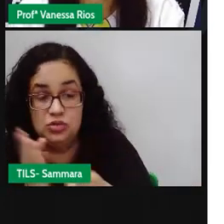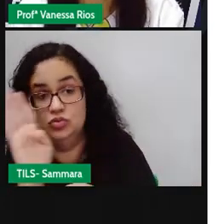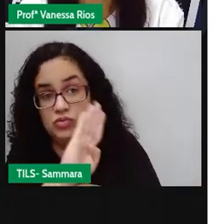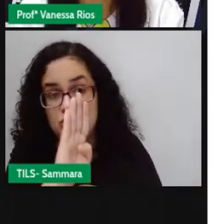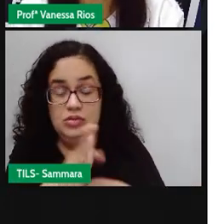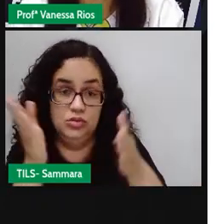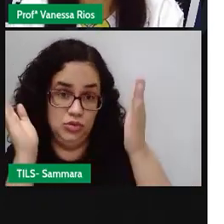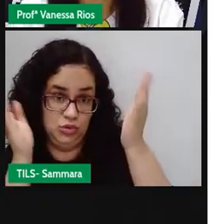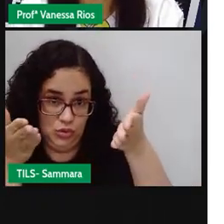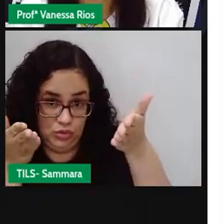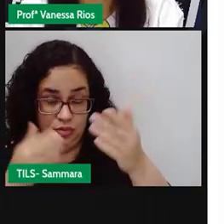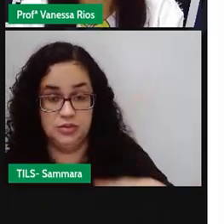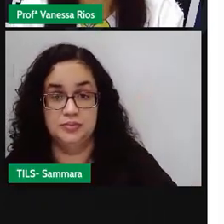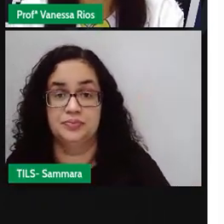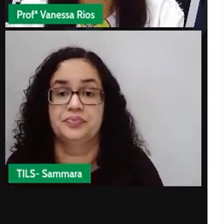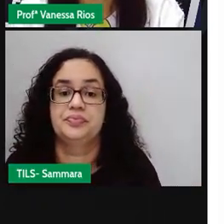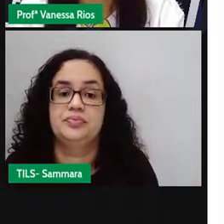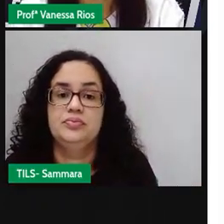videoaula de hoje.